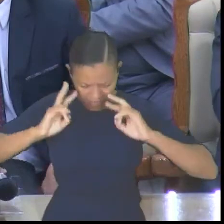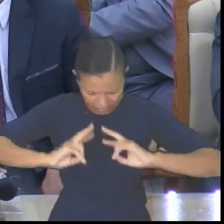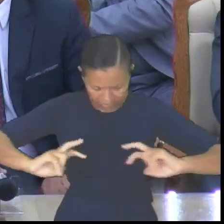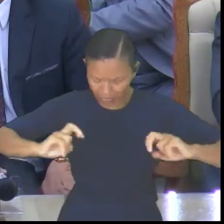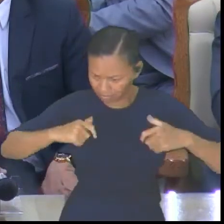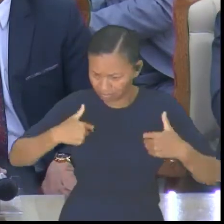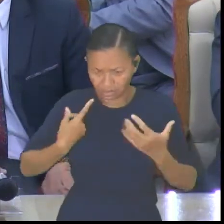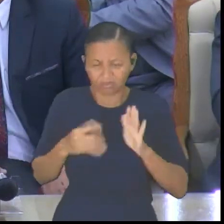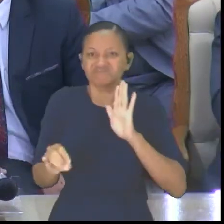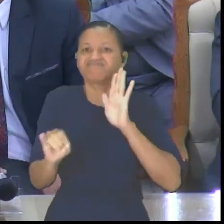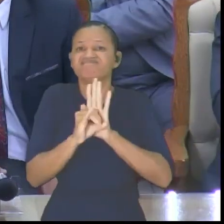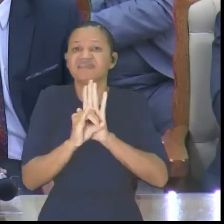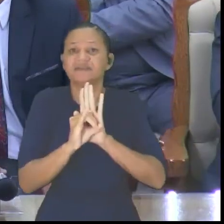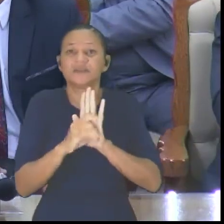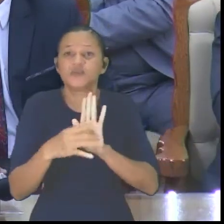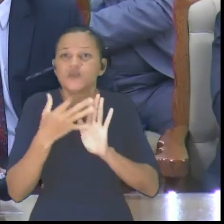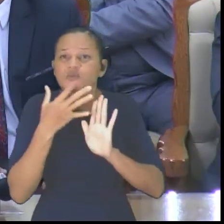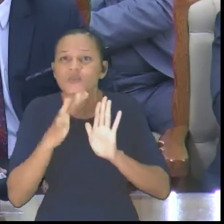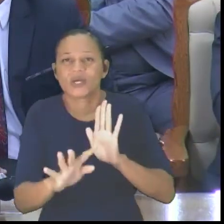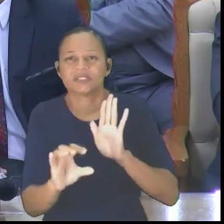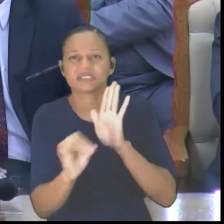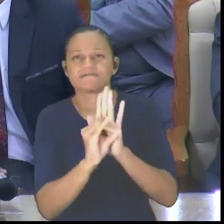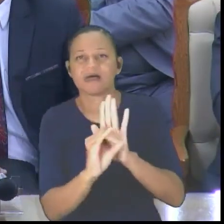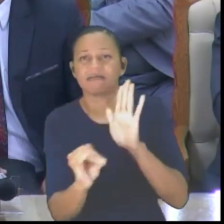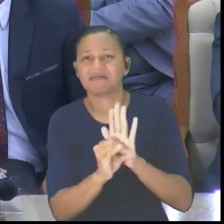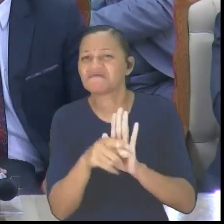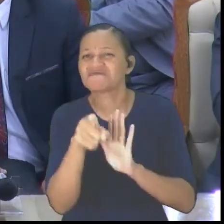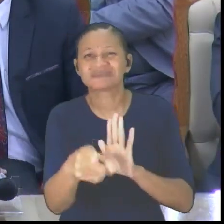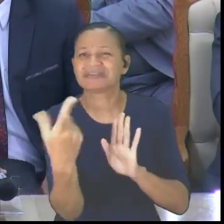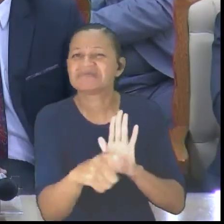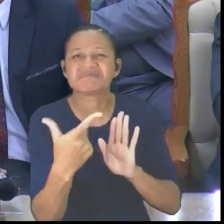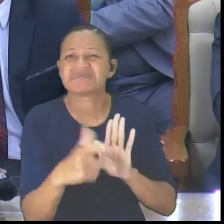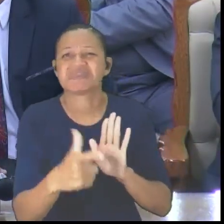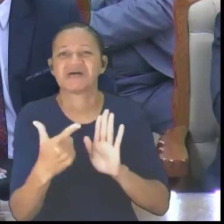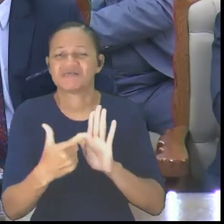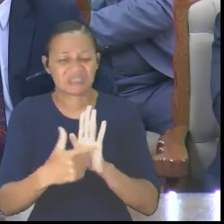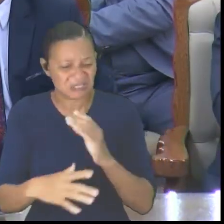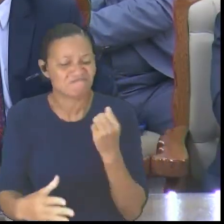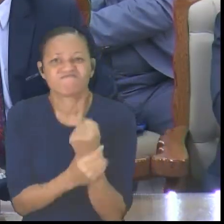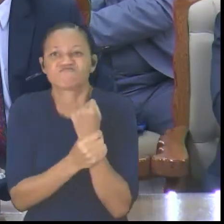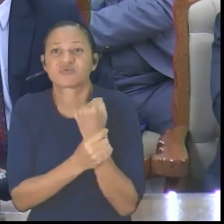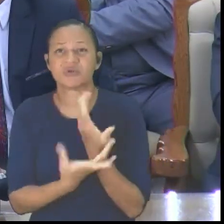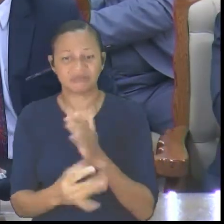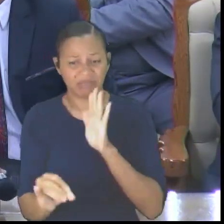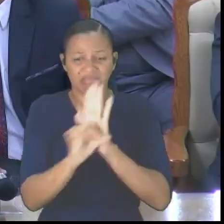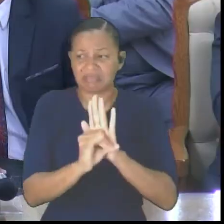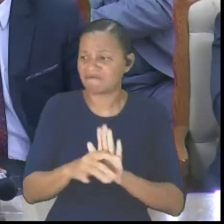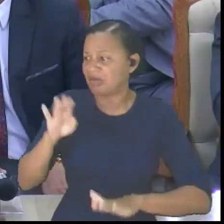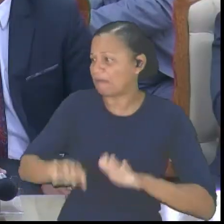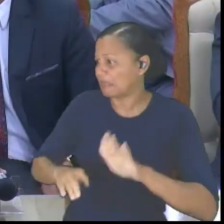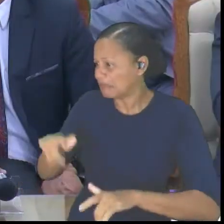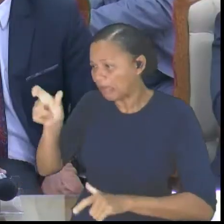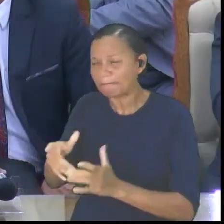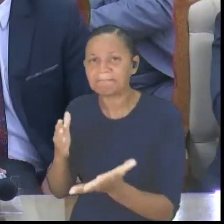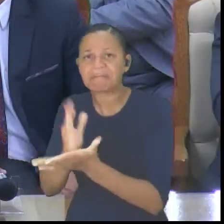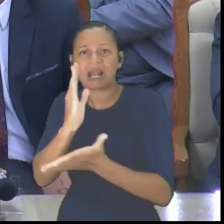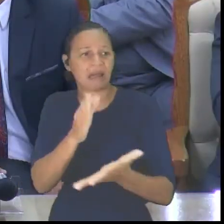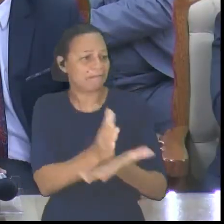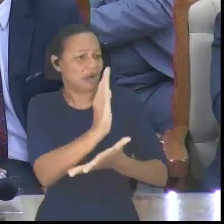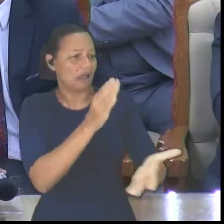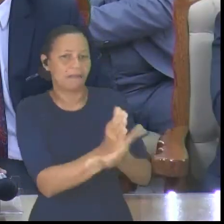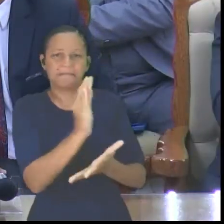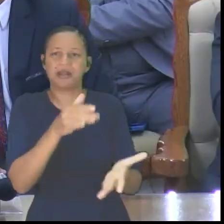certeza da sua identidade, você vai viver a vida dependendo da aprovação dos outros para se